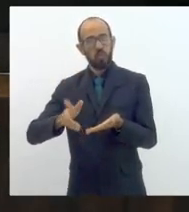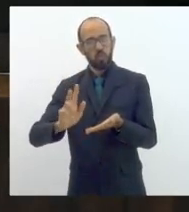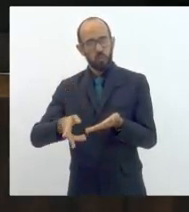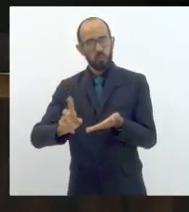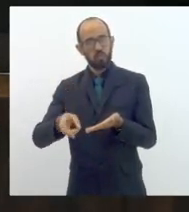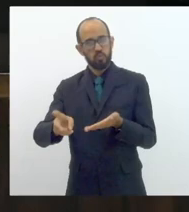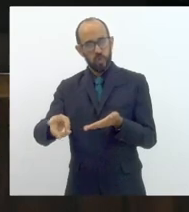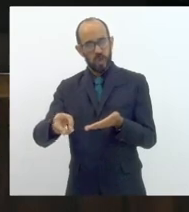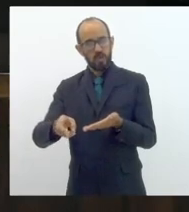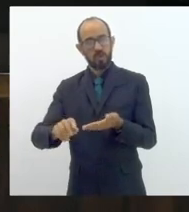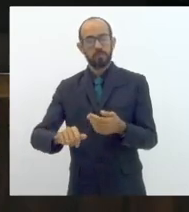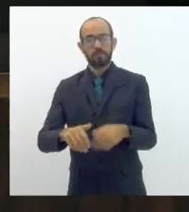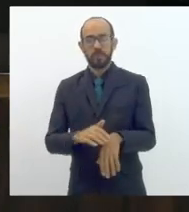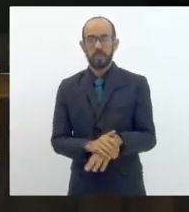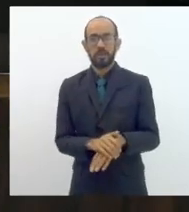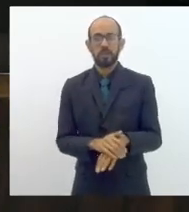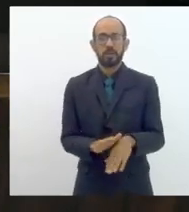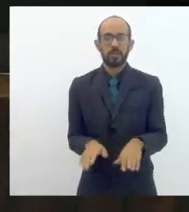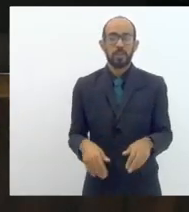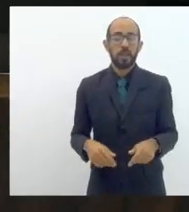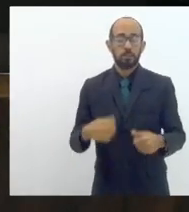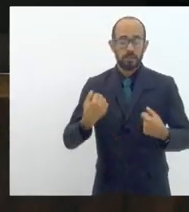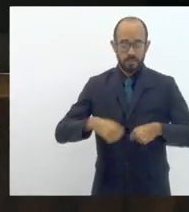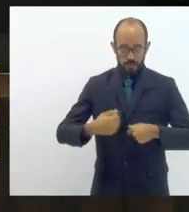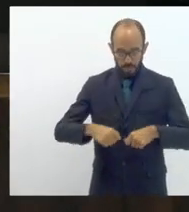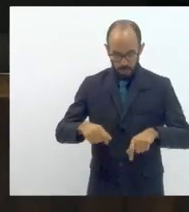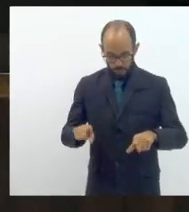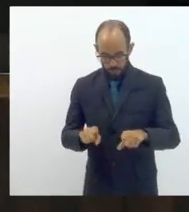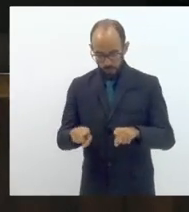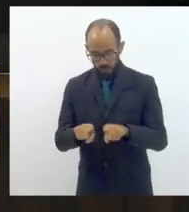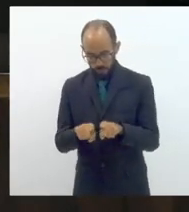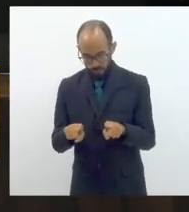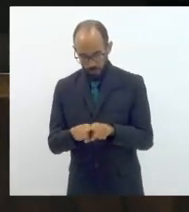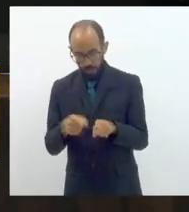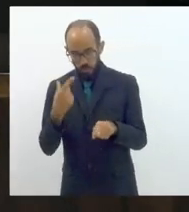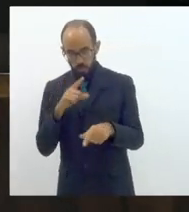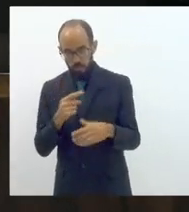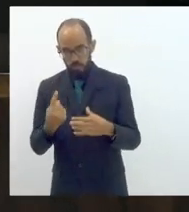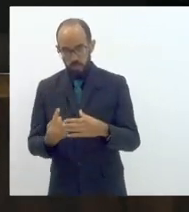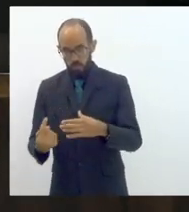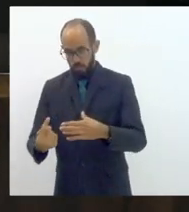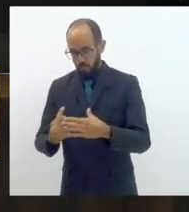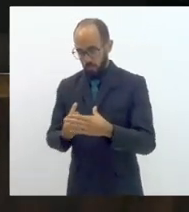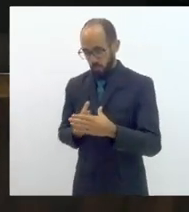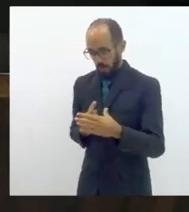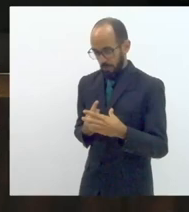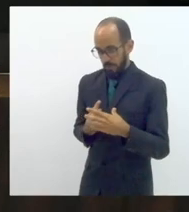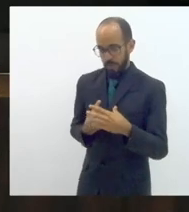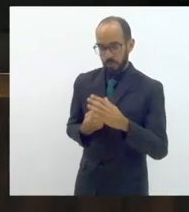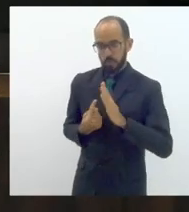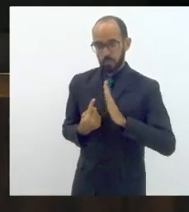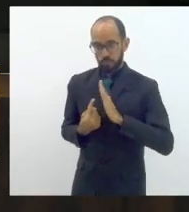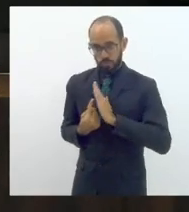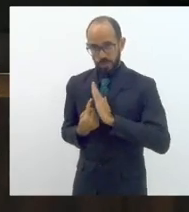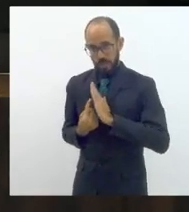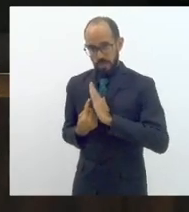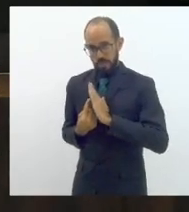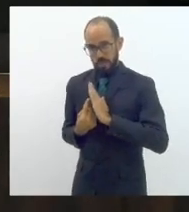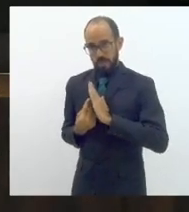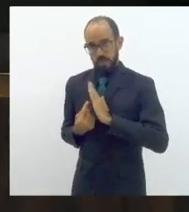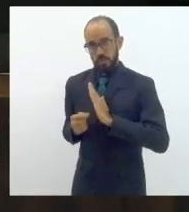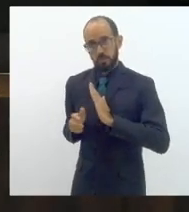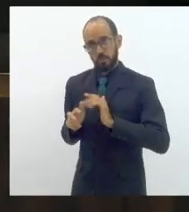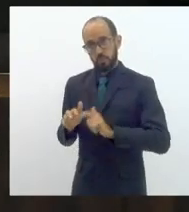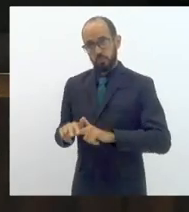sim, necessário que garantíssemos o isolamento social, garantíssemos o controle do vírus, portanto, o